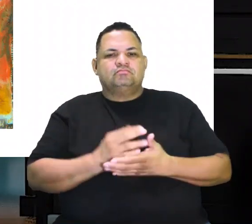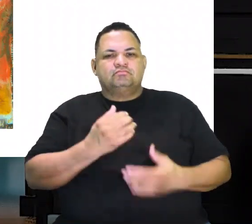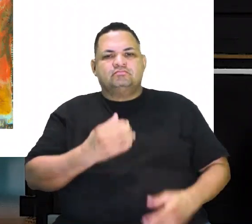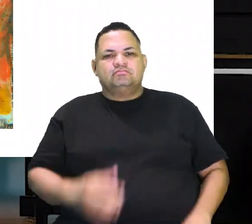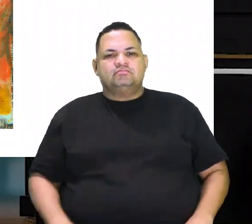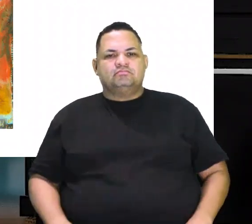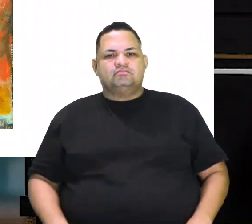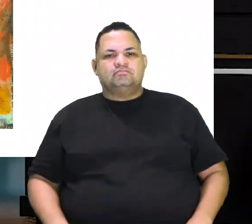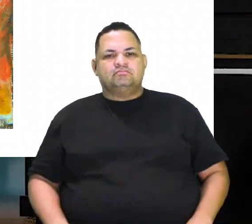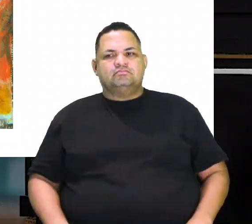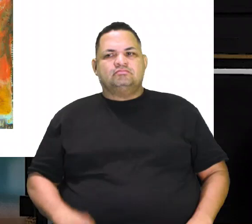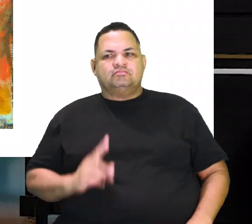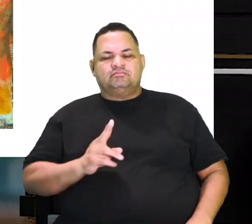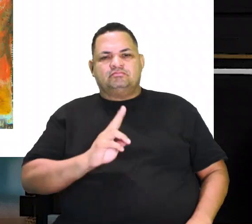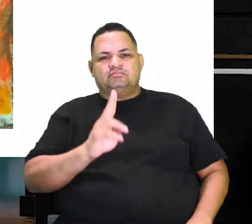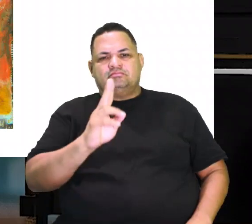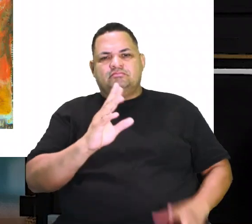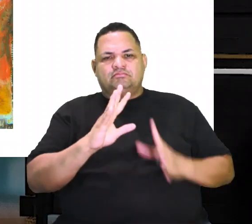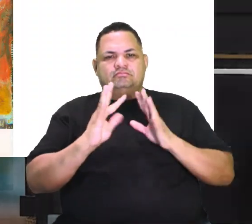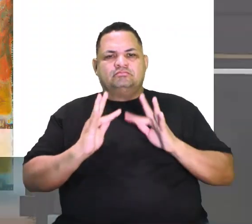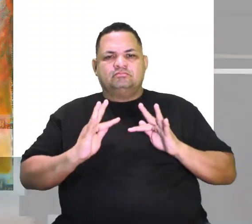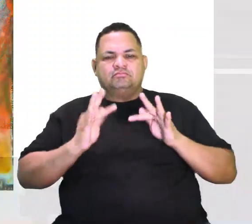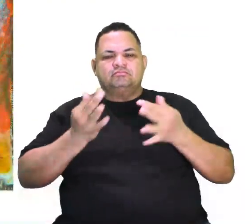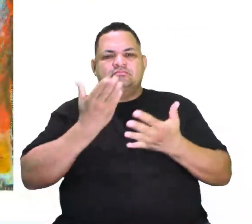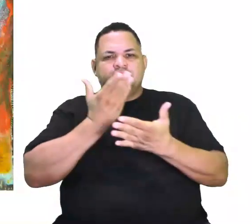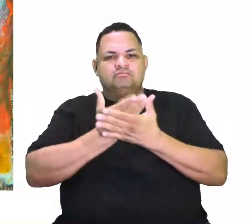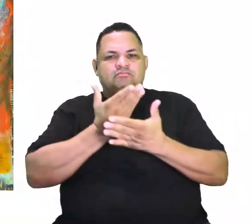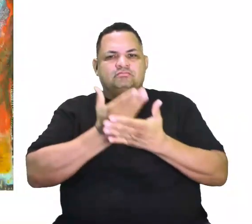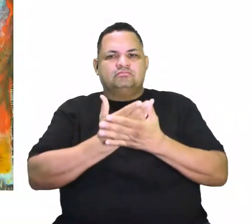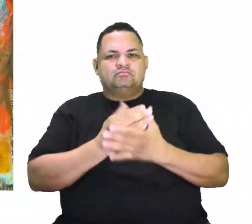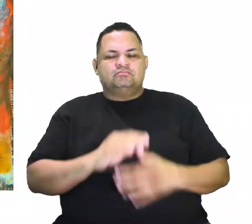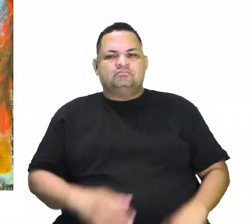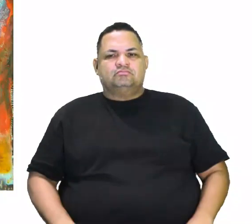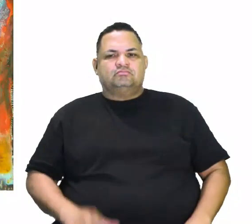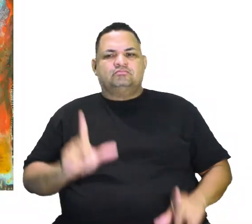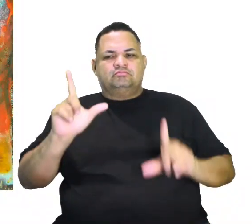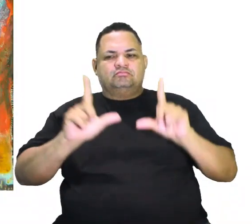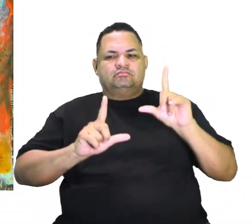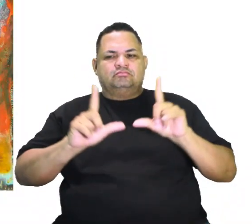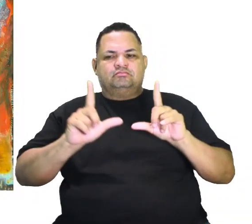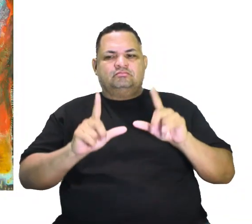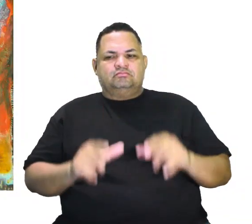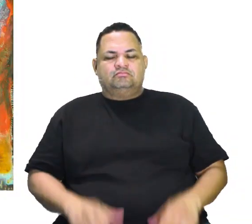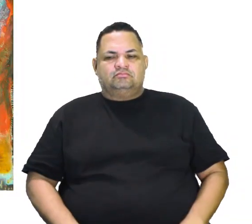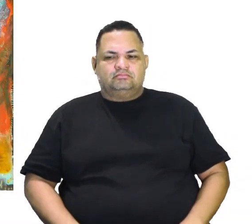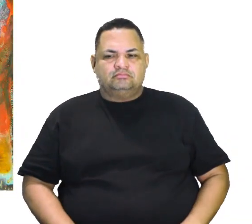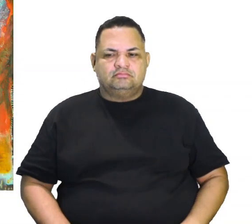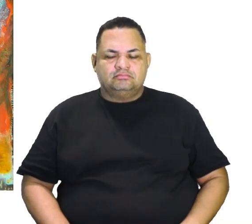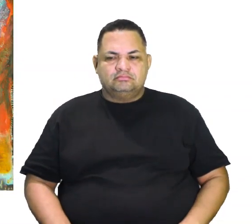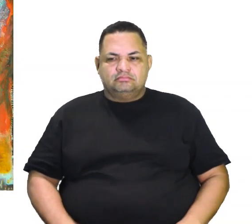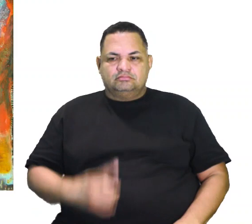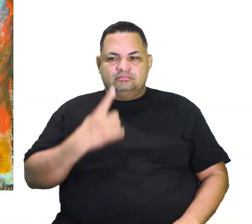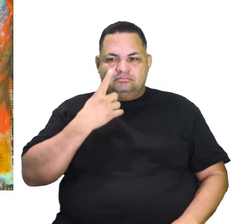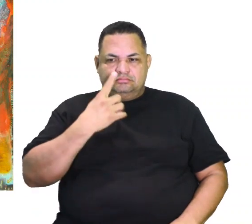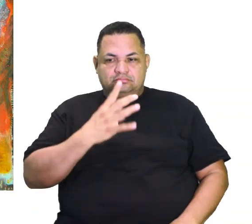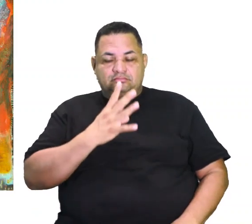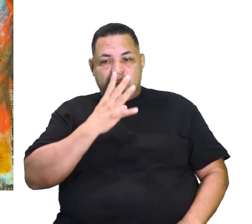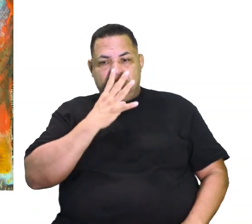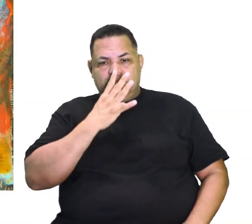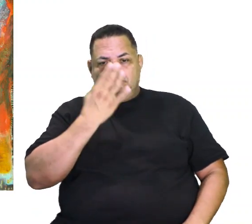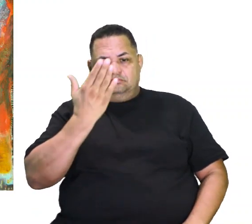Muito bem, vamos dar então continuidade, finalizando a nossa aula, vamos para a tela. Então, vocês assistiram aí